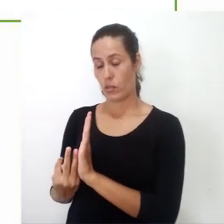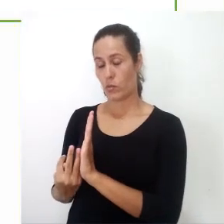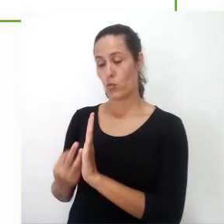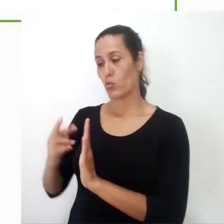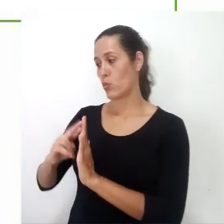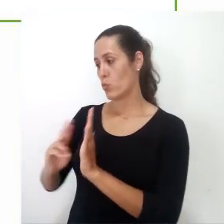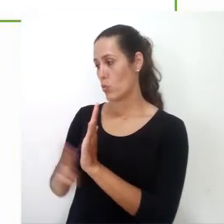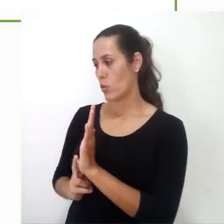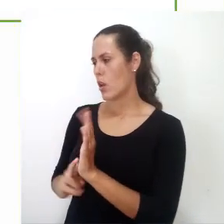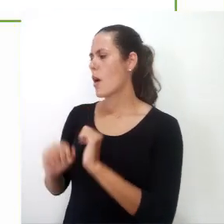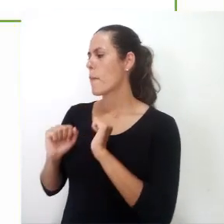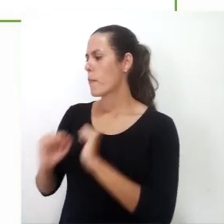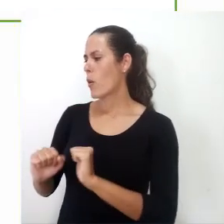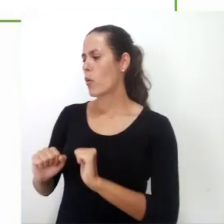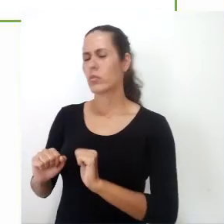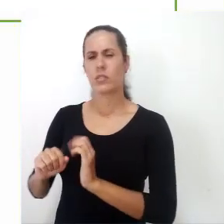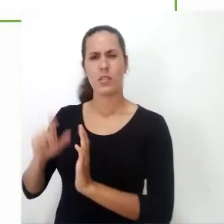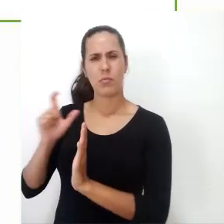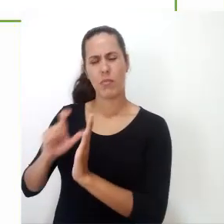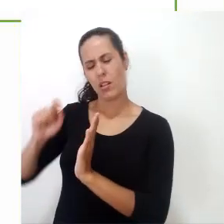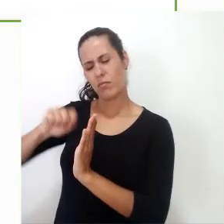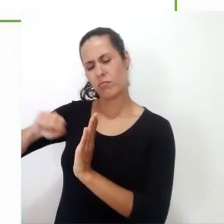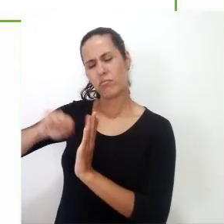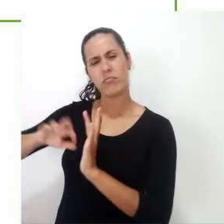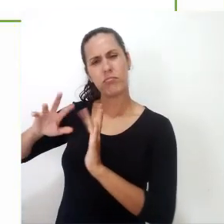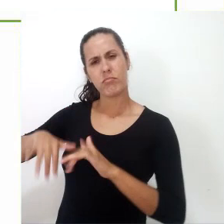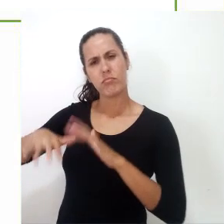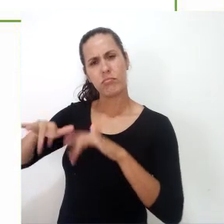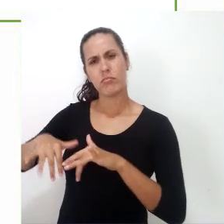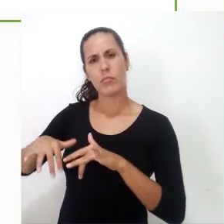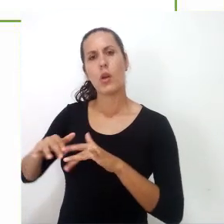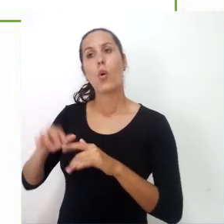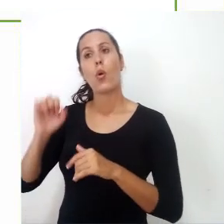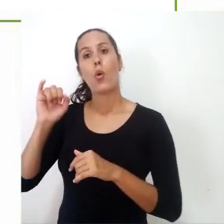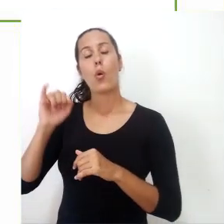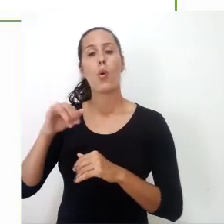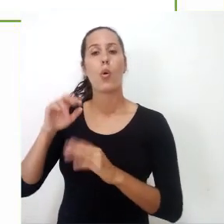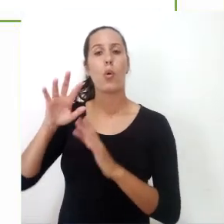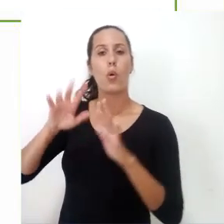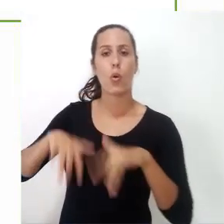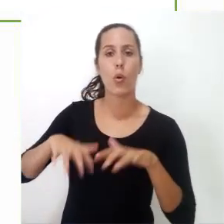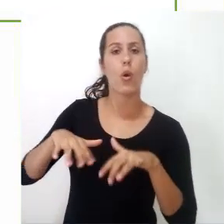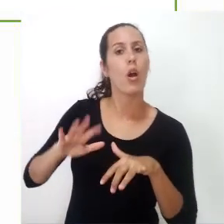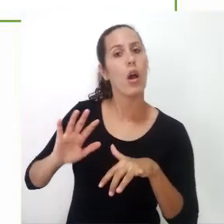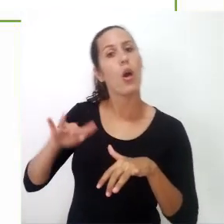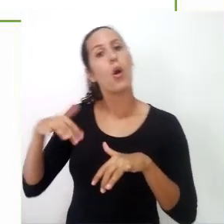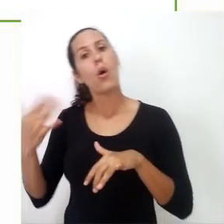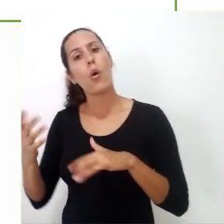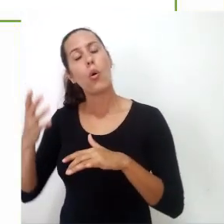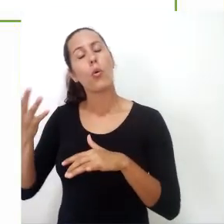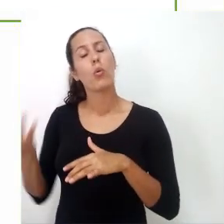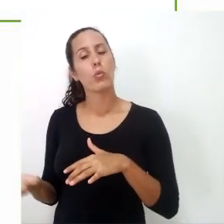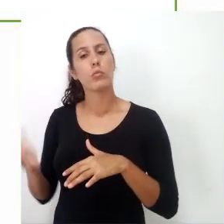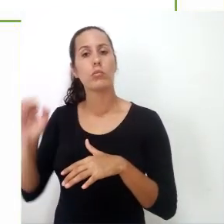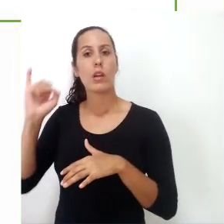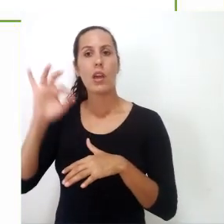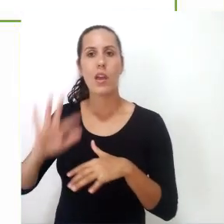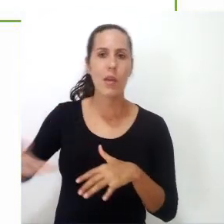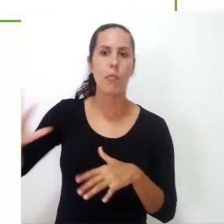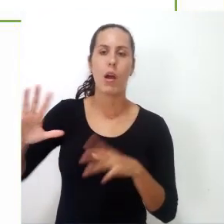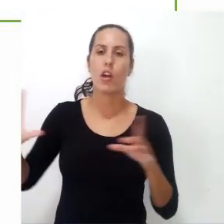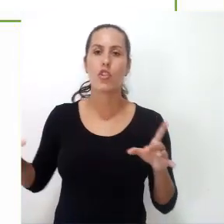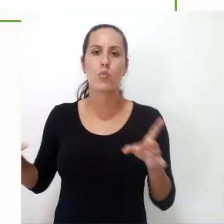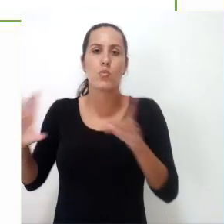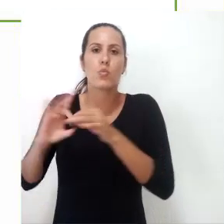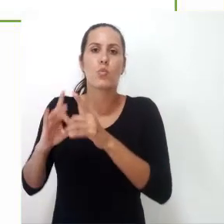textos normativos podem ser elaborados sem a palavra escrita ou combinar palavras e imagens. Vejam só, os